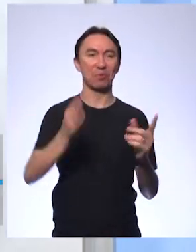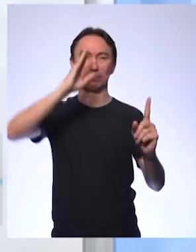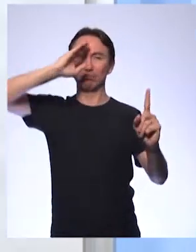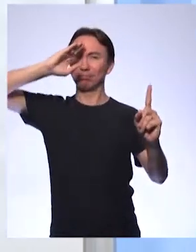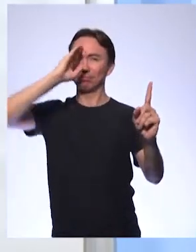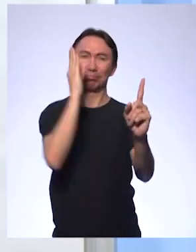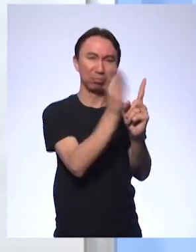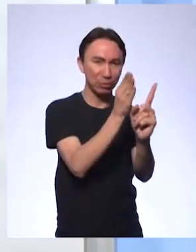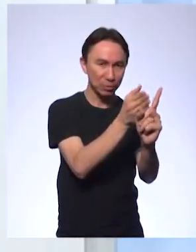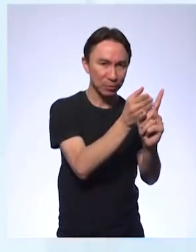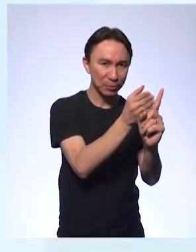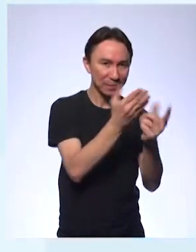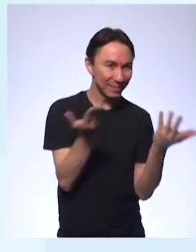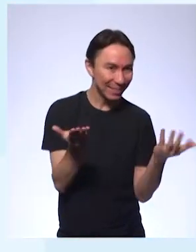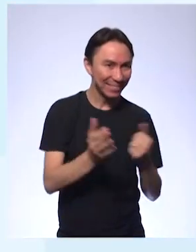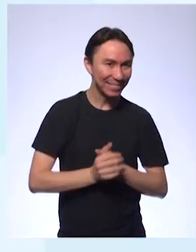gente